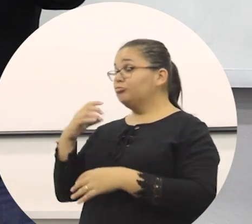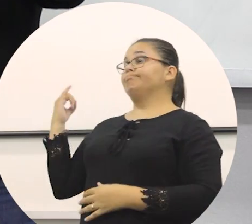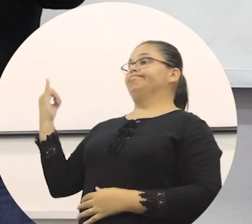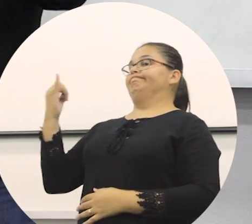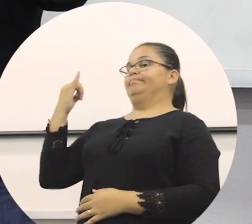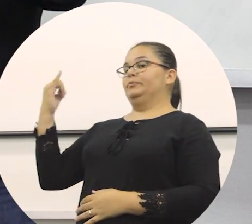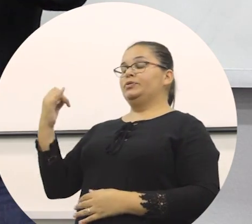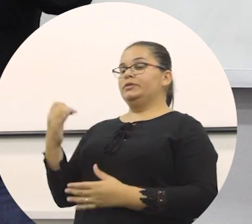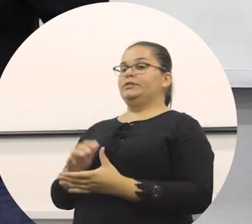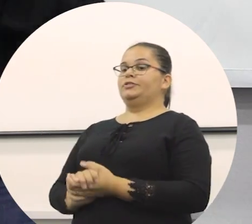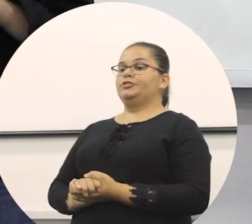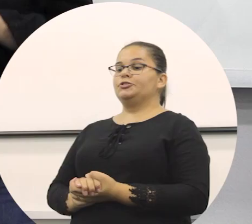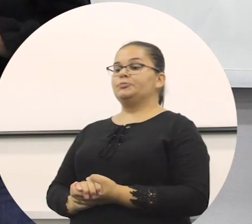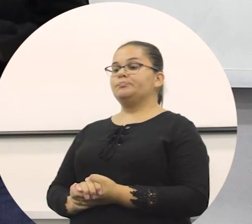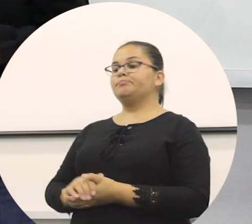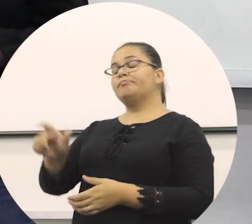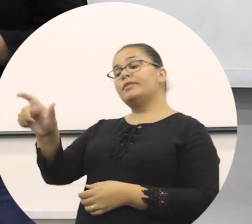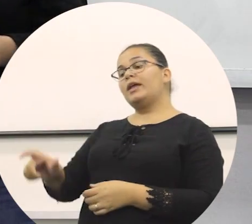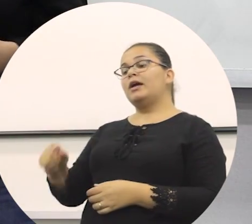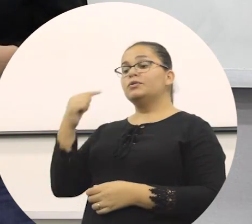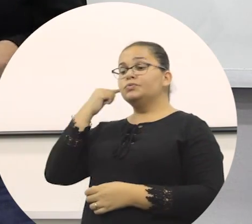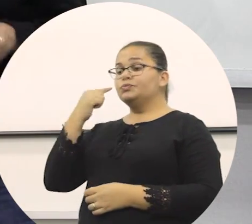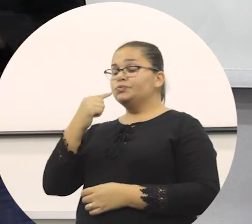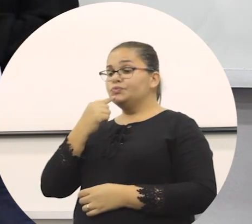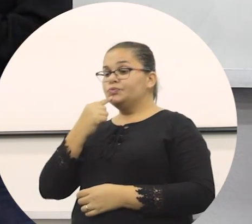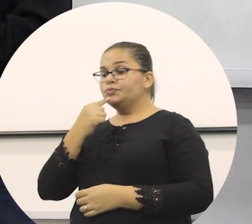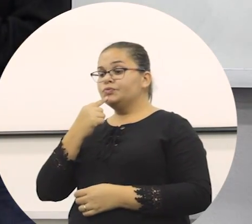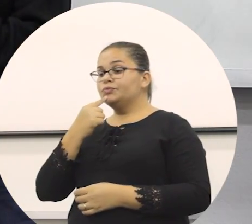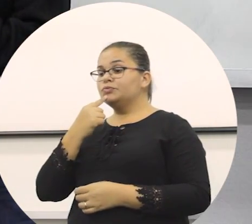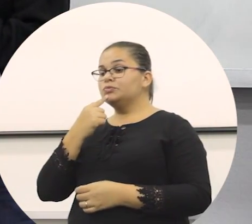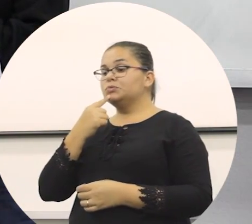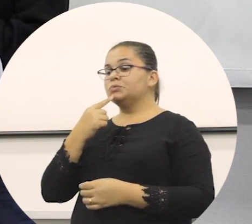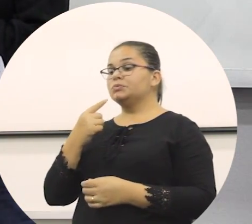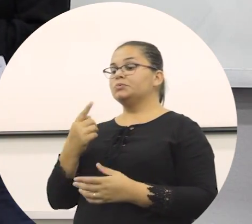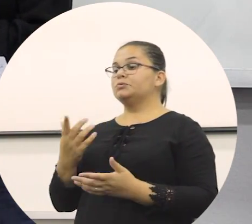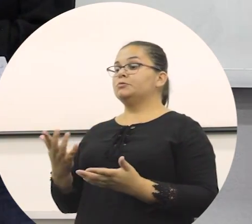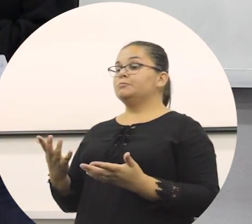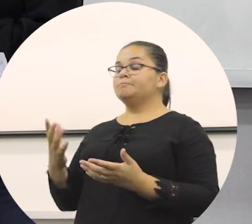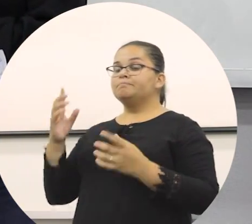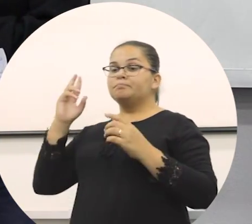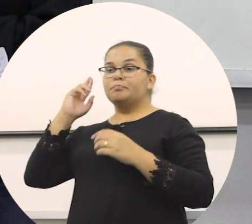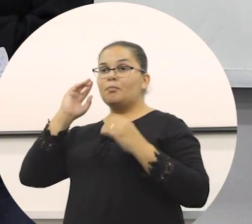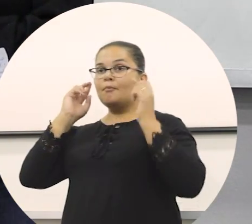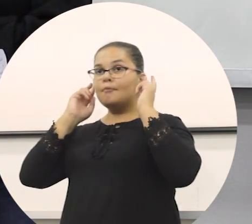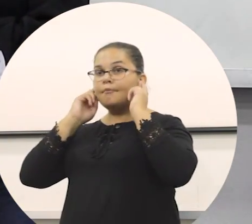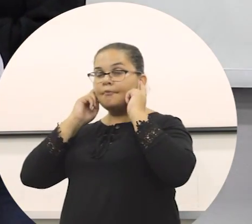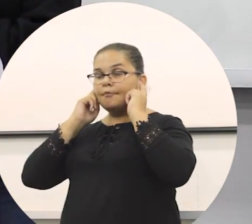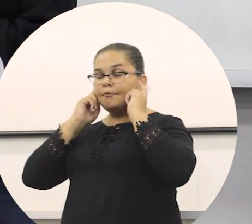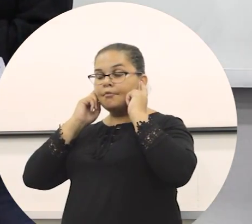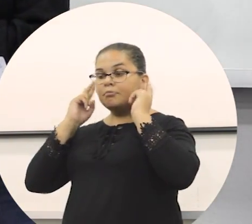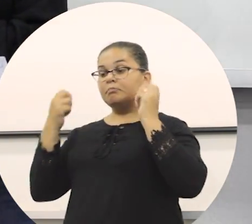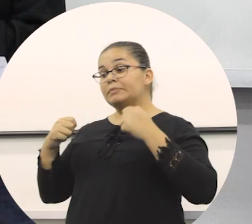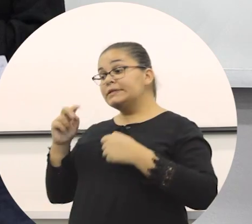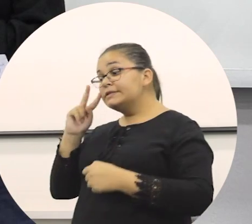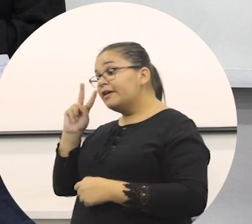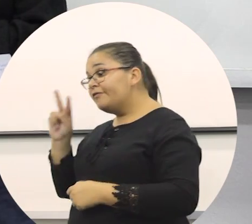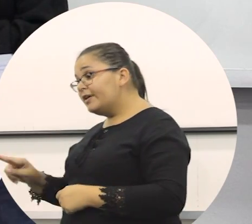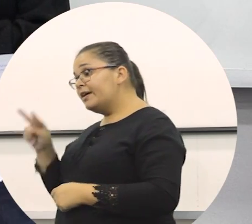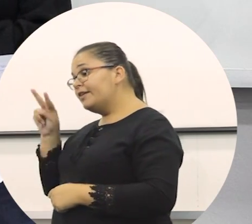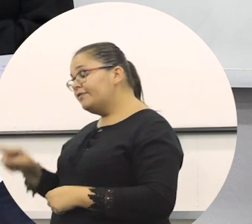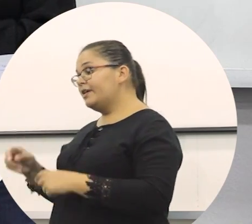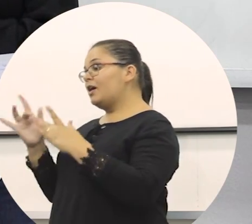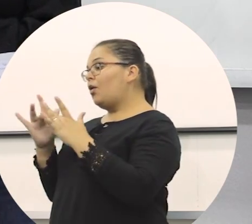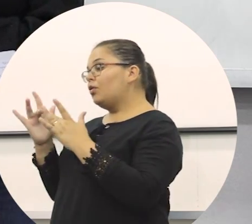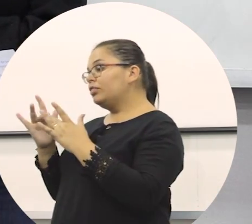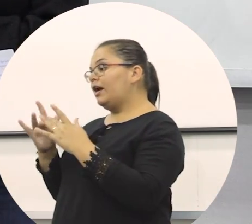exemplo, para o surdo que não tem acesso via audição à língua, ele precisa estar vendo o material,